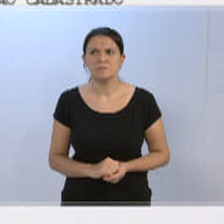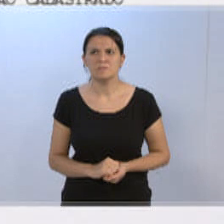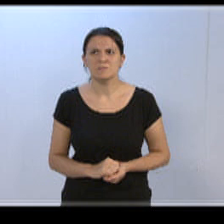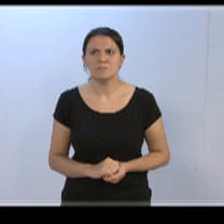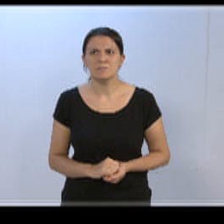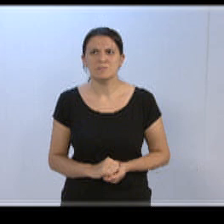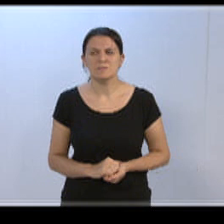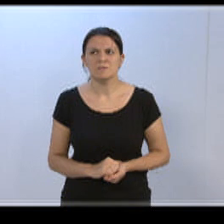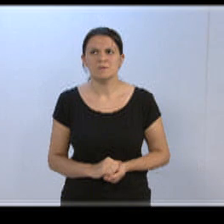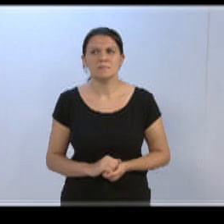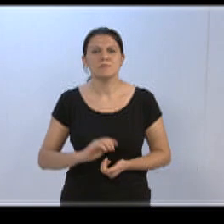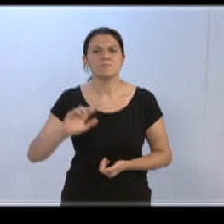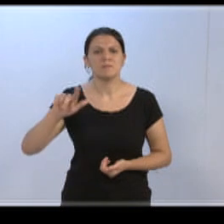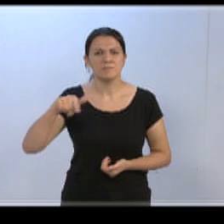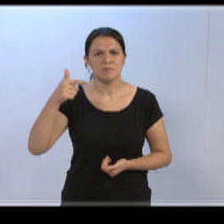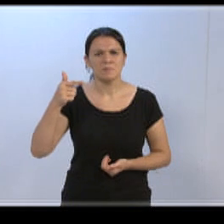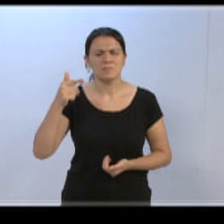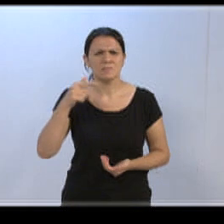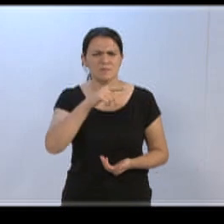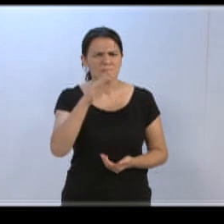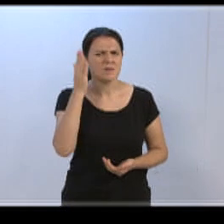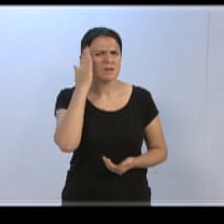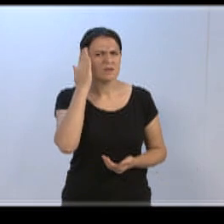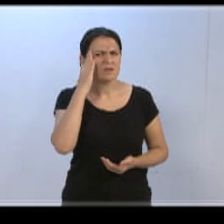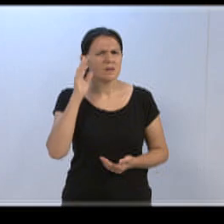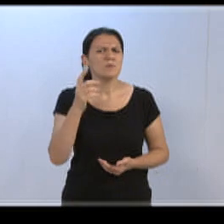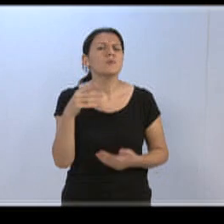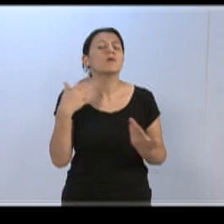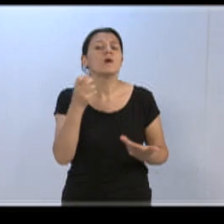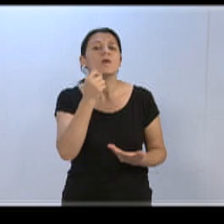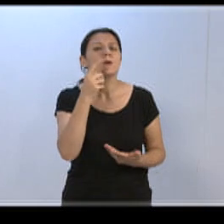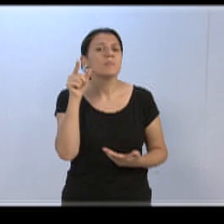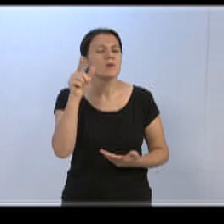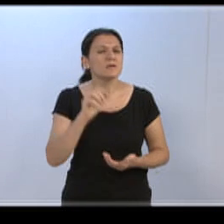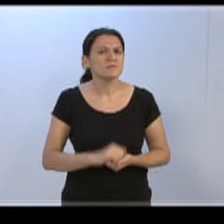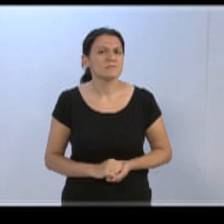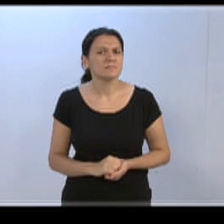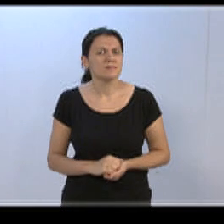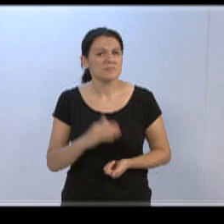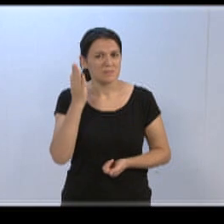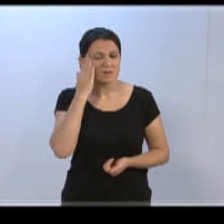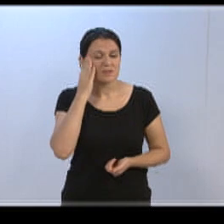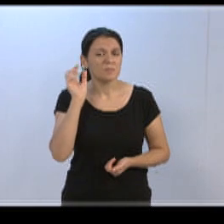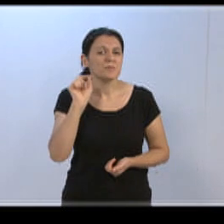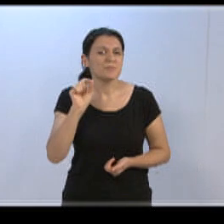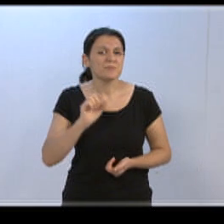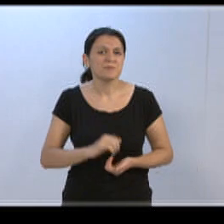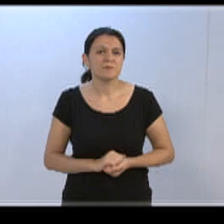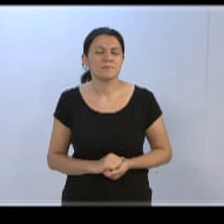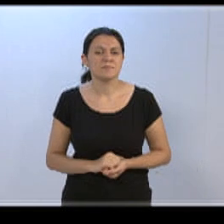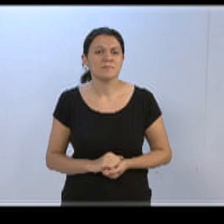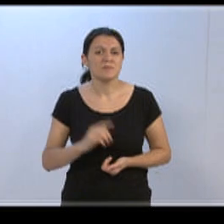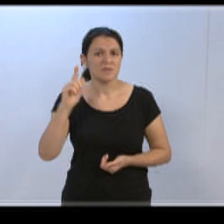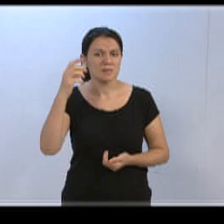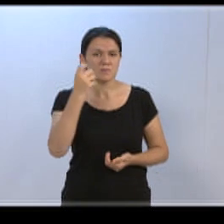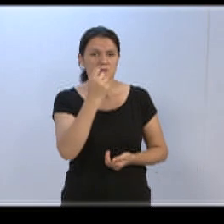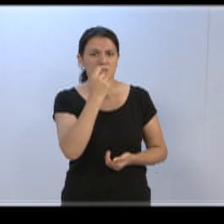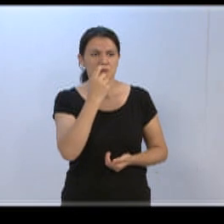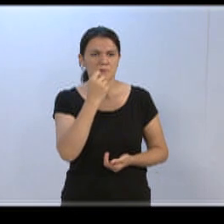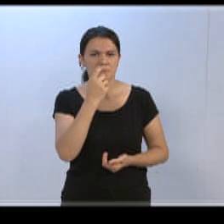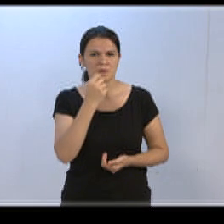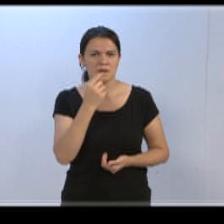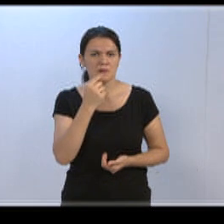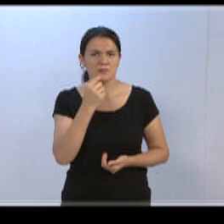agora. Os senhores sabem o que é essa medicação? O senhor sabe o que é isso? Isso é uma medicação